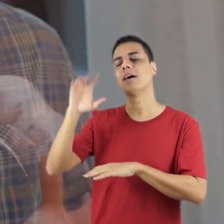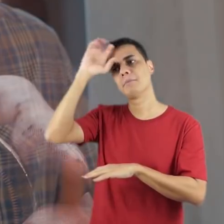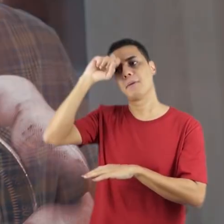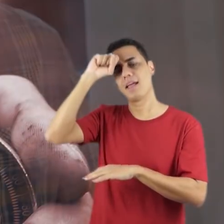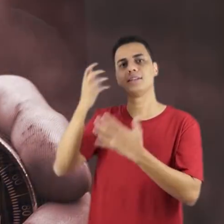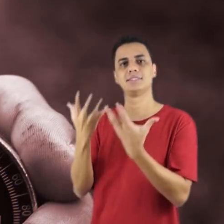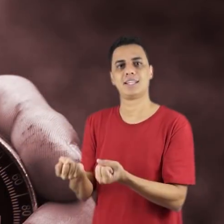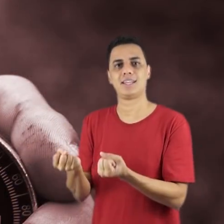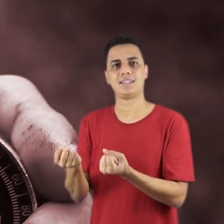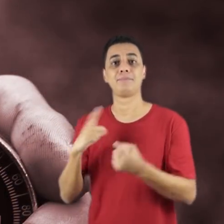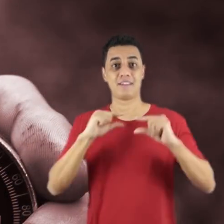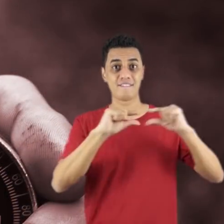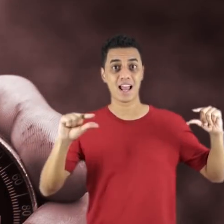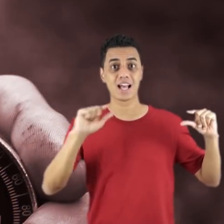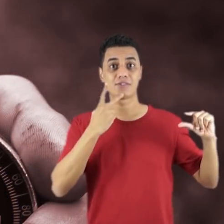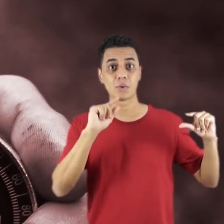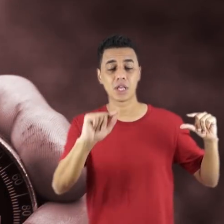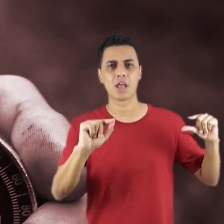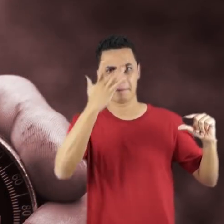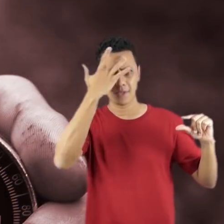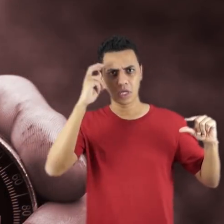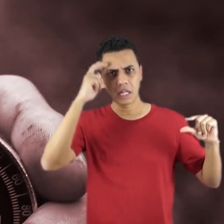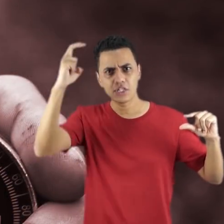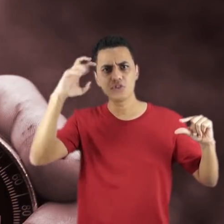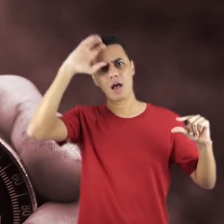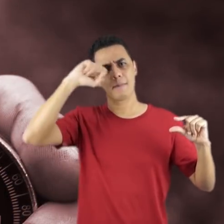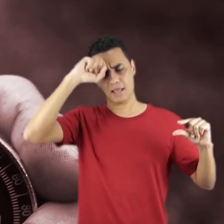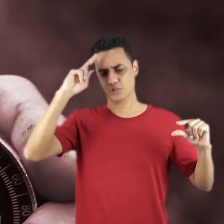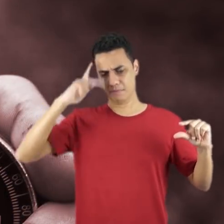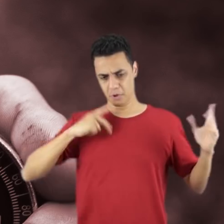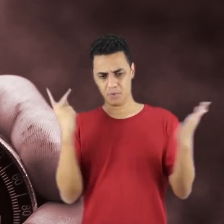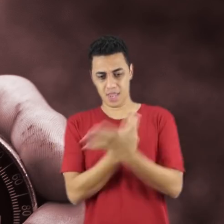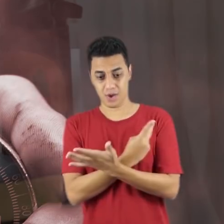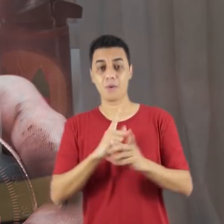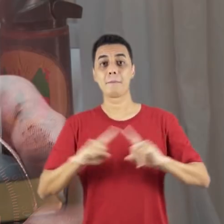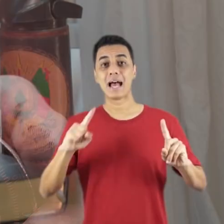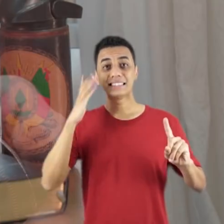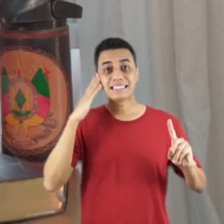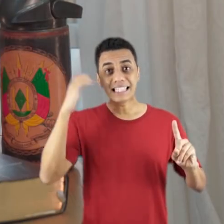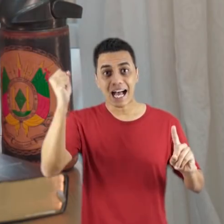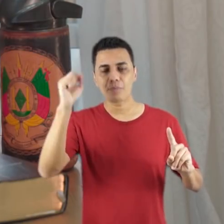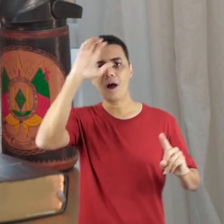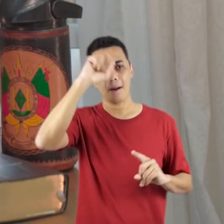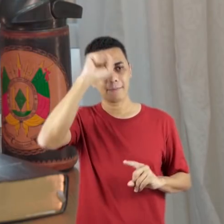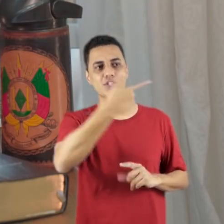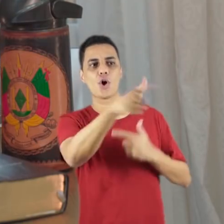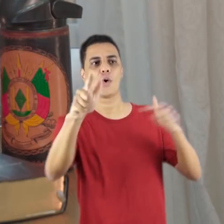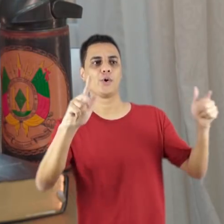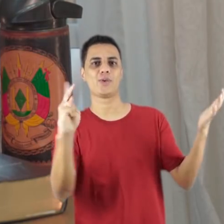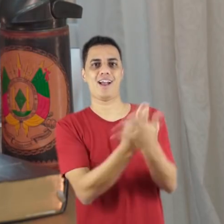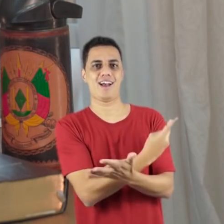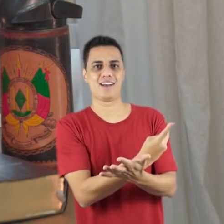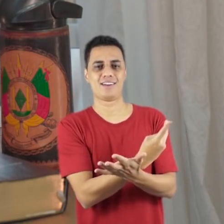uma pessoa inteligente aprende com seus erros, uma pessoa sábia aprende com os erros dos outros. Eu li certa vez em algum lugar que nós